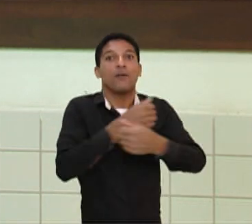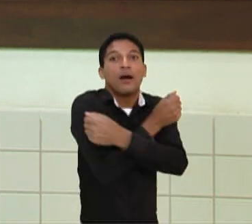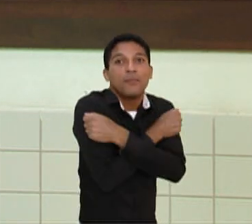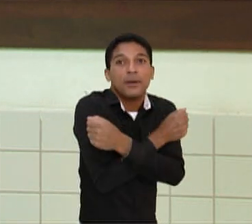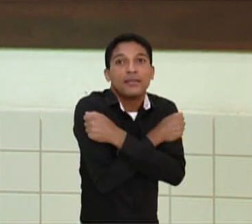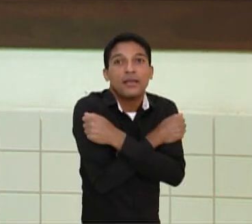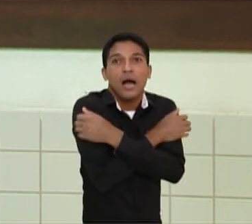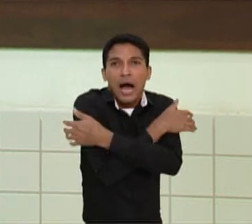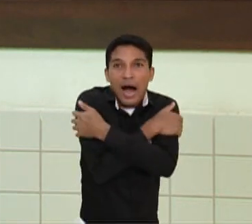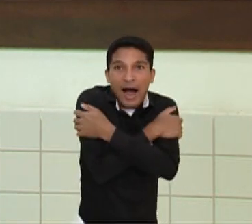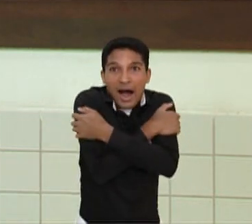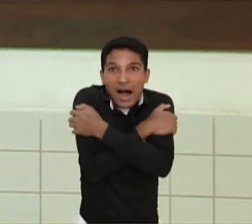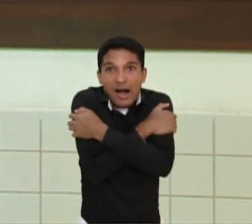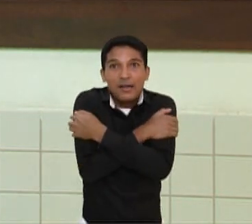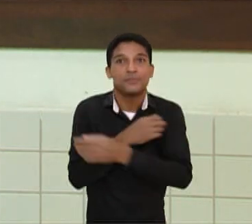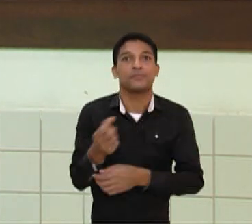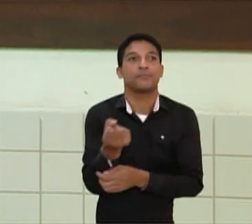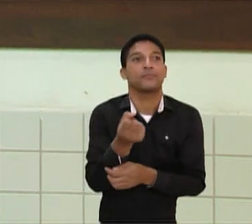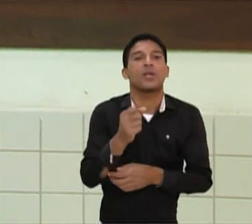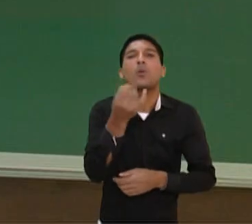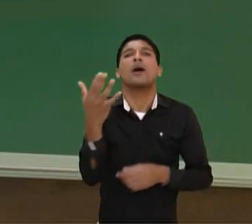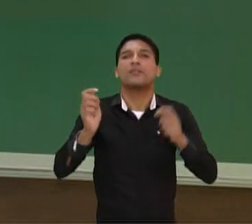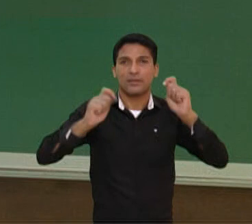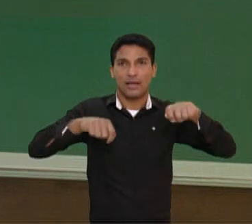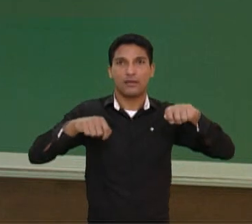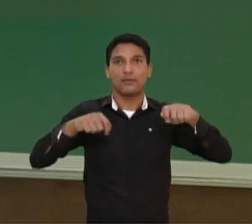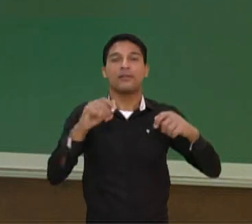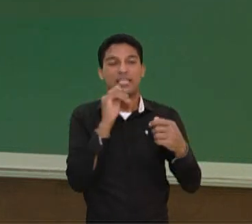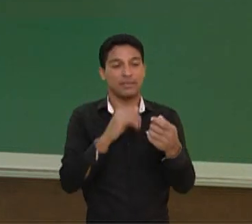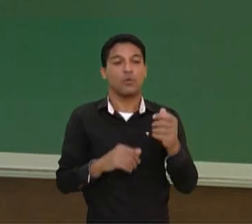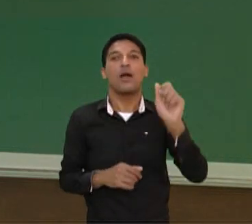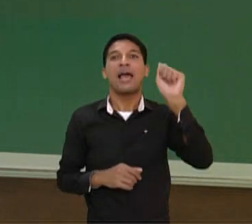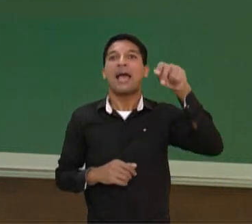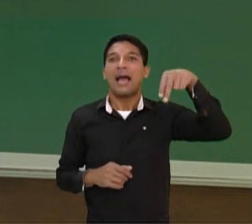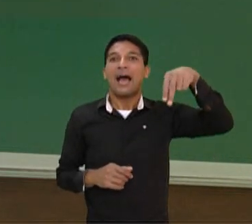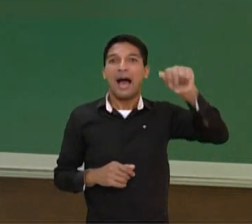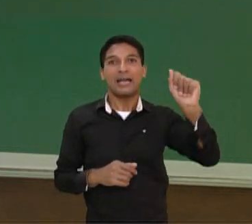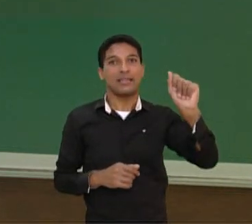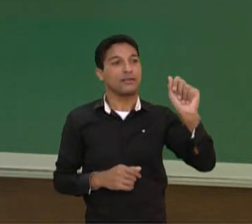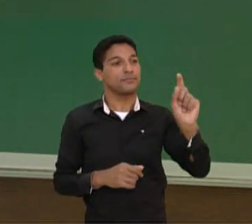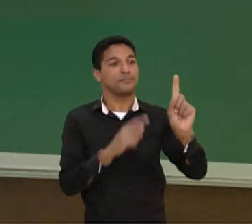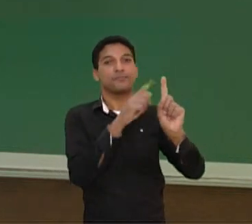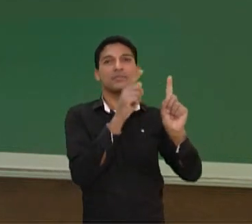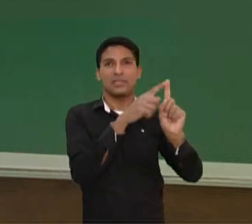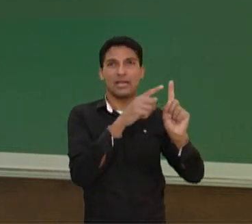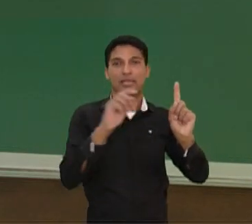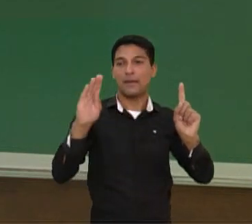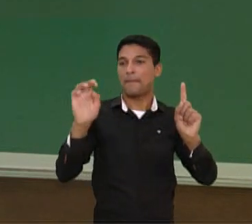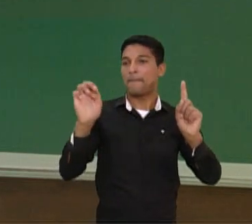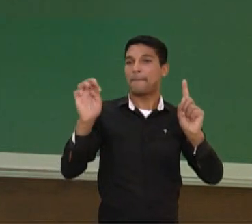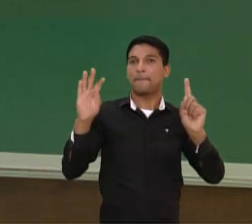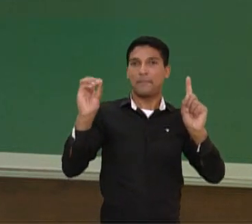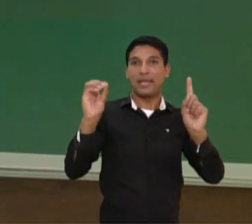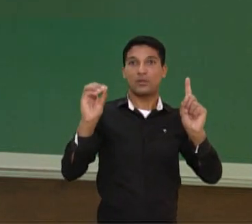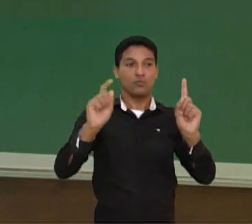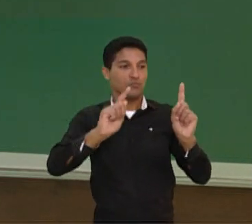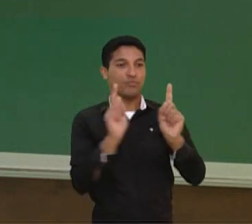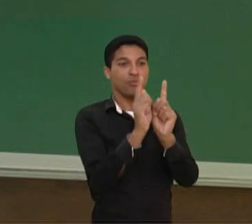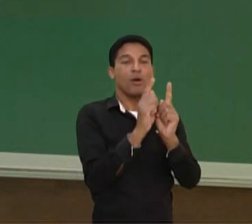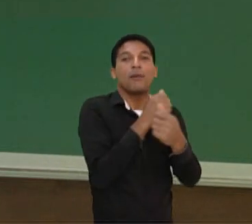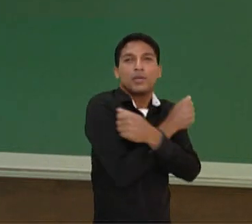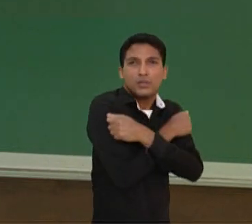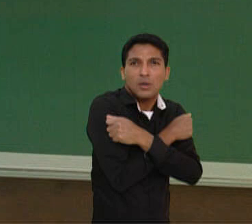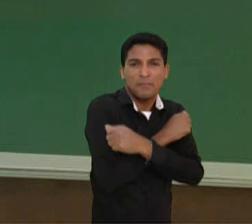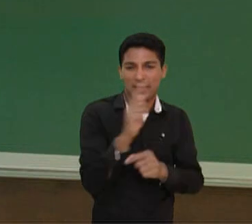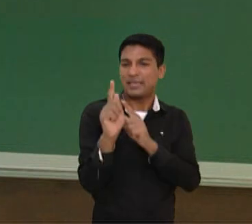certo? Vocês acham que se a Ana chegar e abraçar o Beto precisa abraçar a Ana de novo?